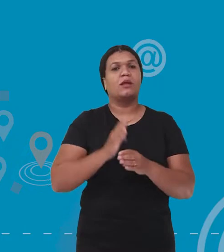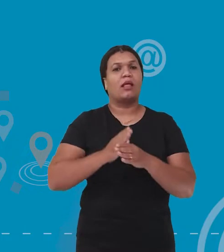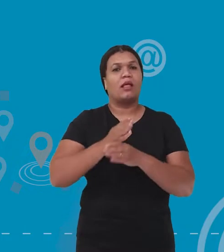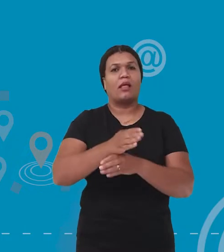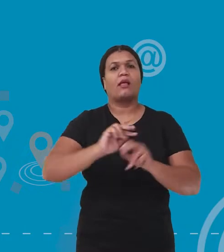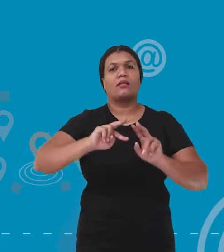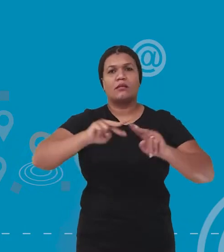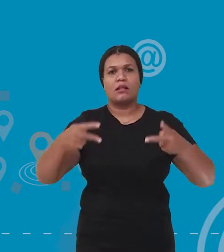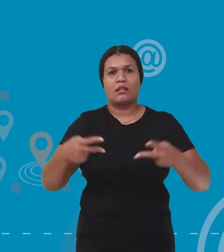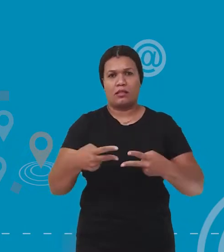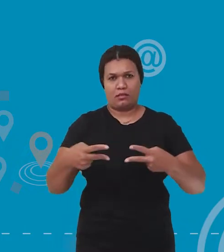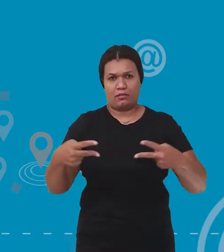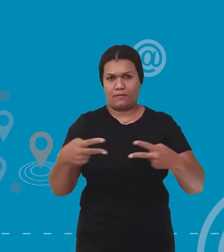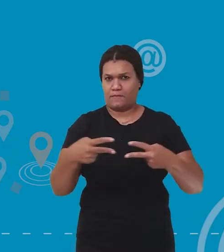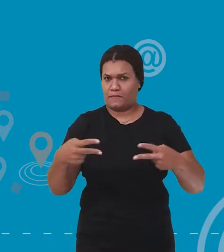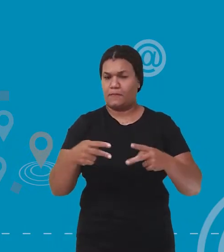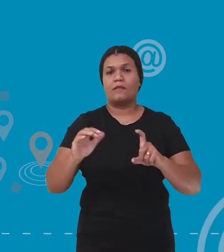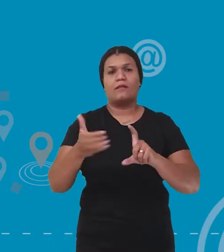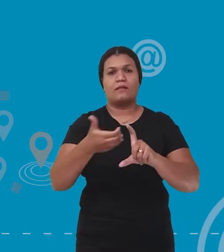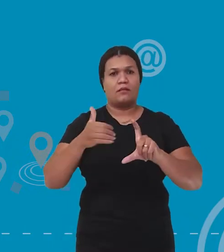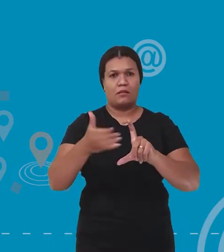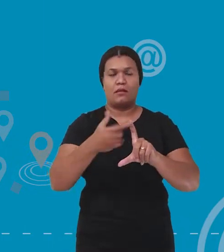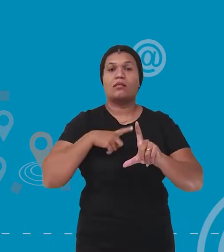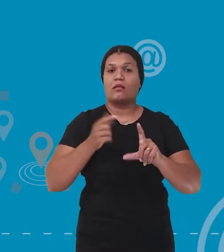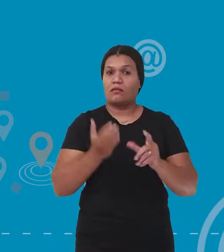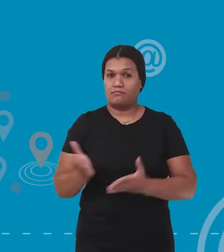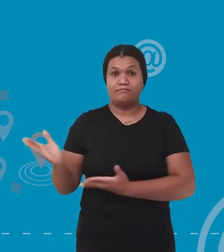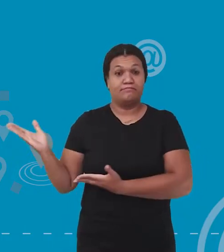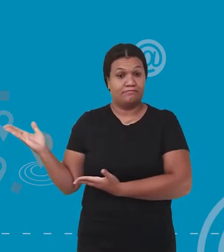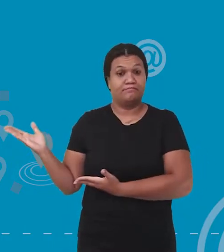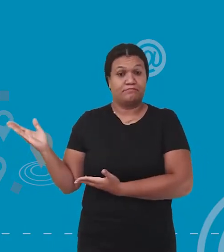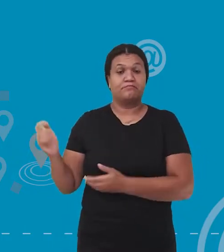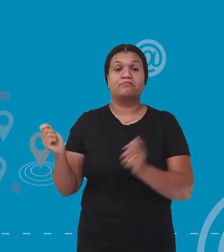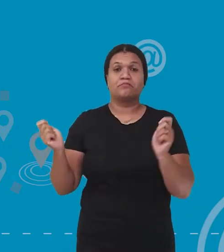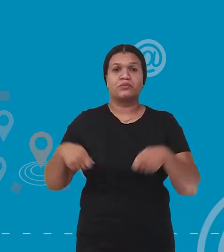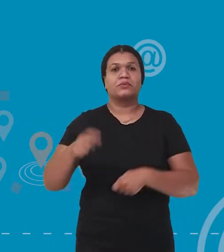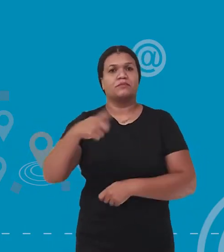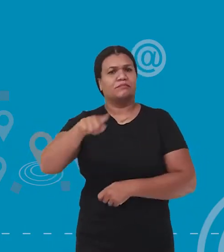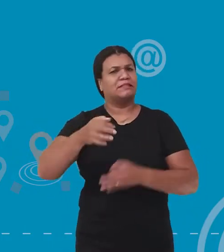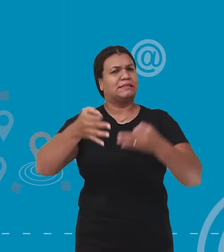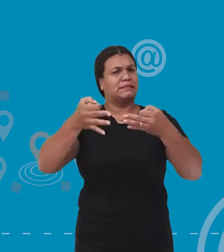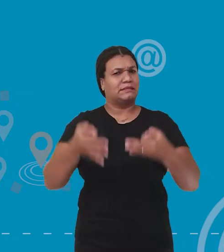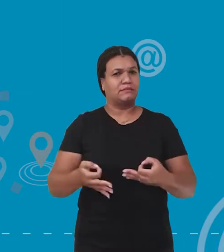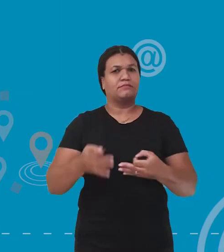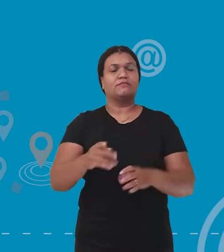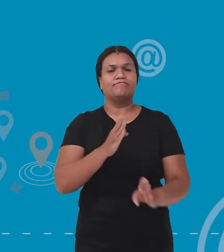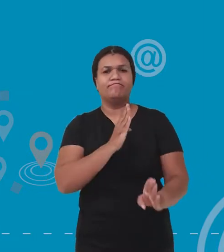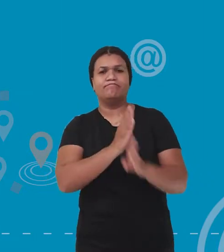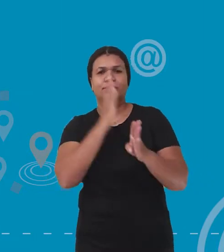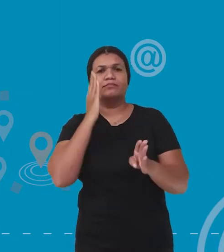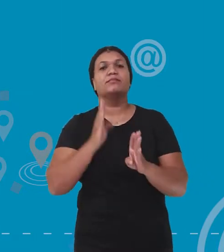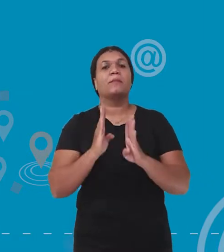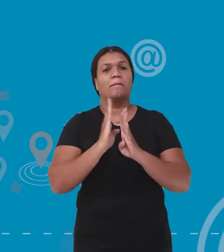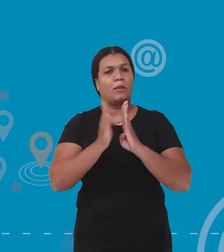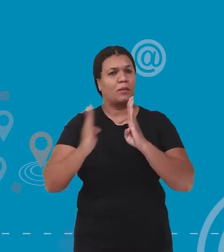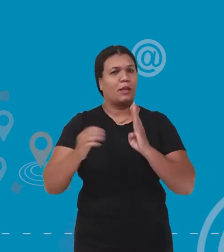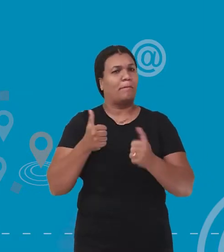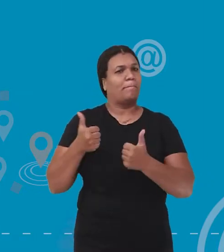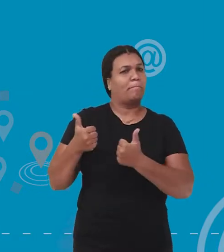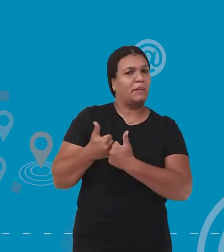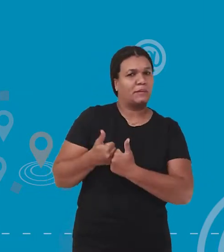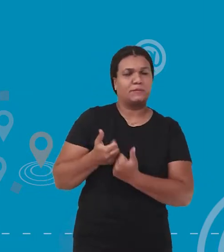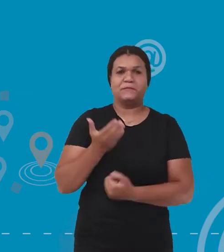que aparece aqui na tela e, com certeza, você vai descobrir uma biblioteca pertinho de